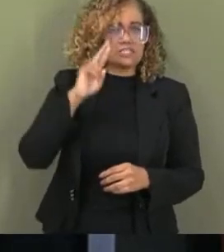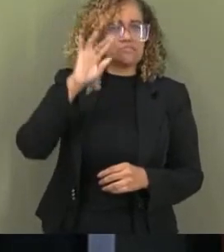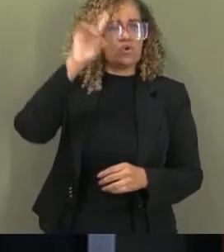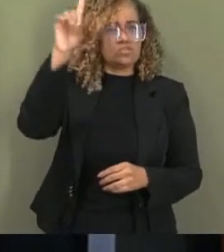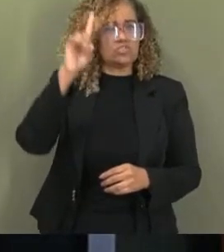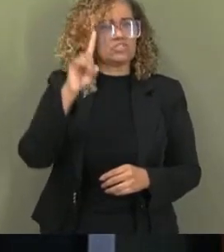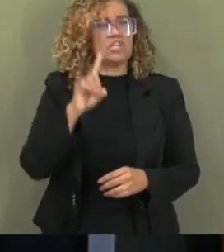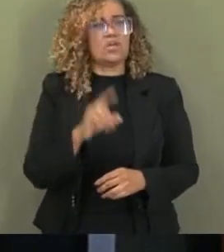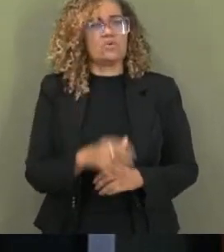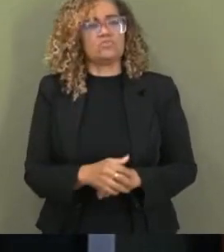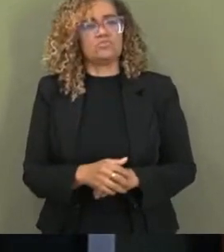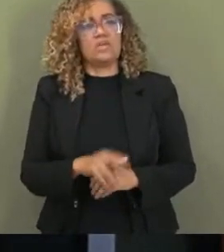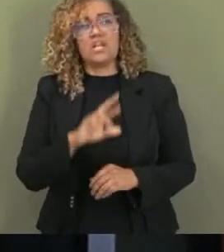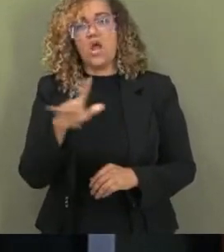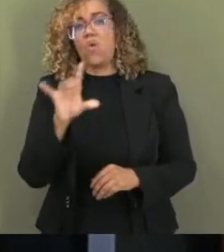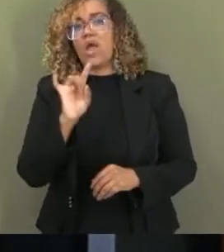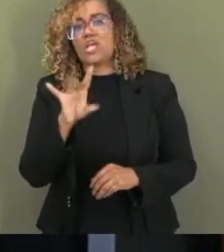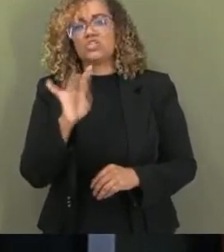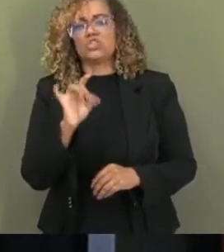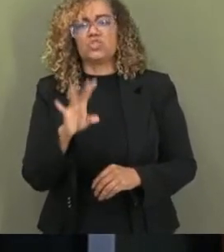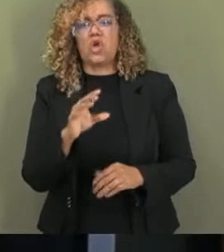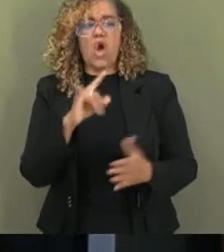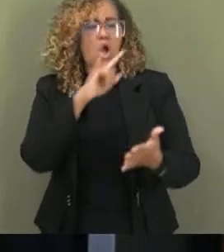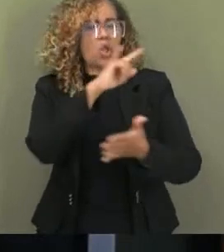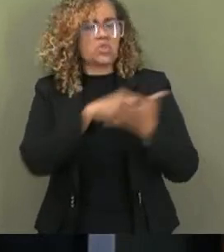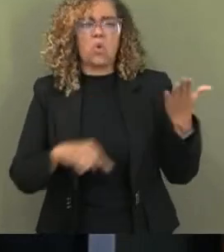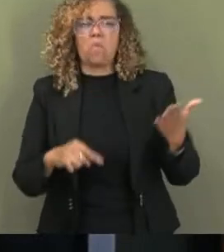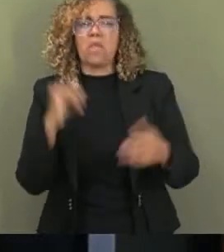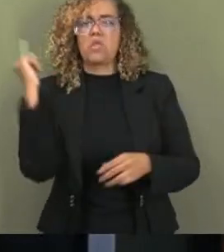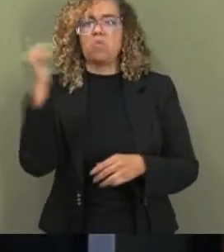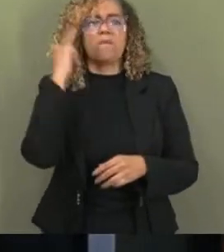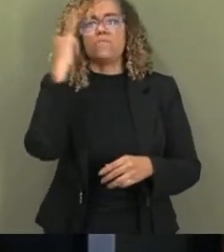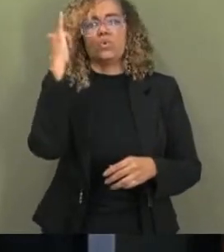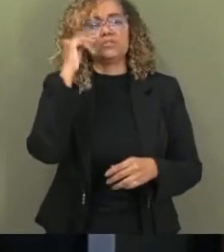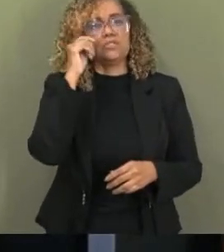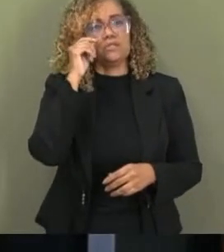Não foi apenas pelas notas importantes da CNBB,